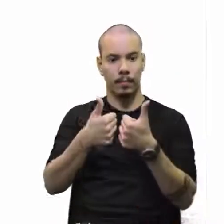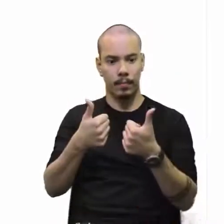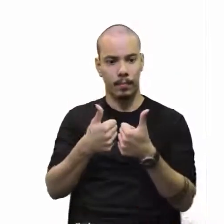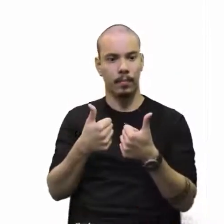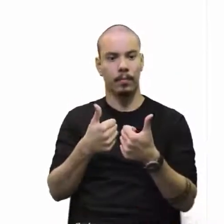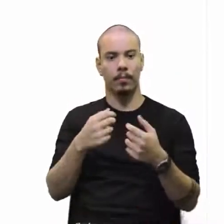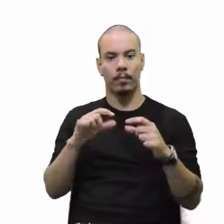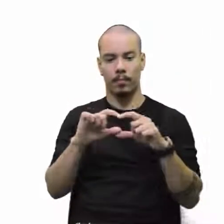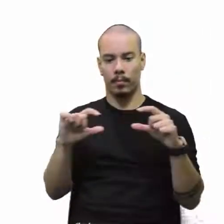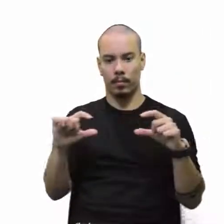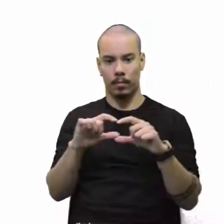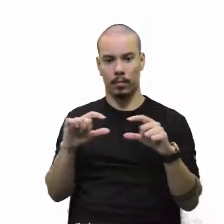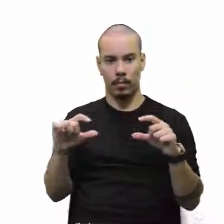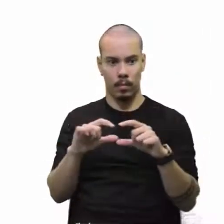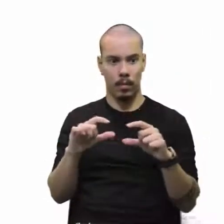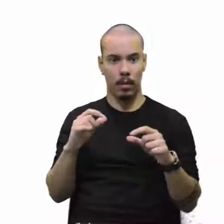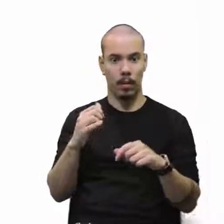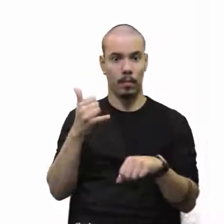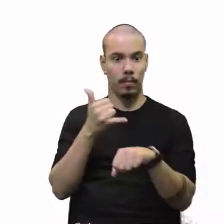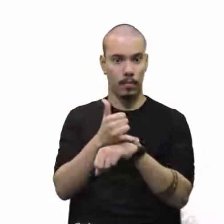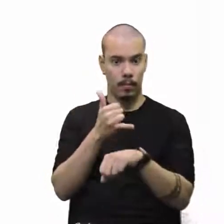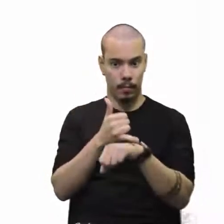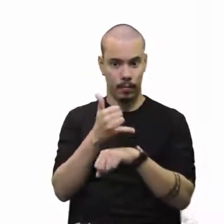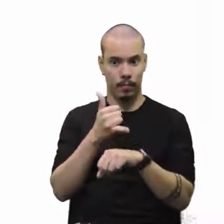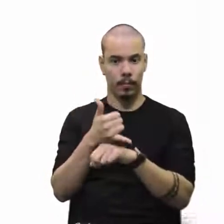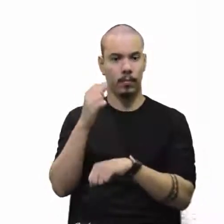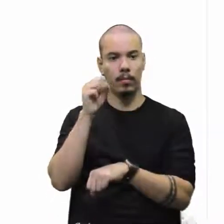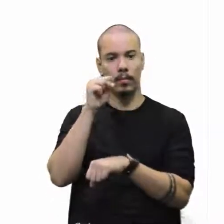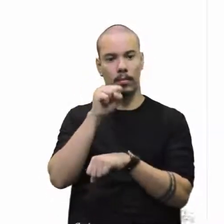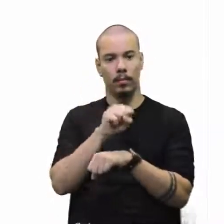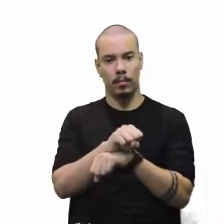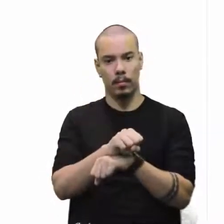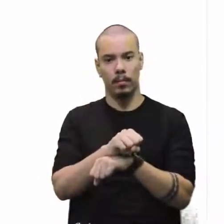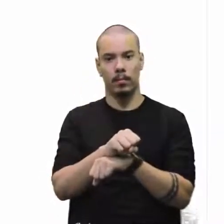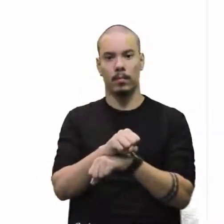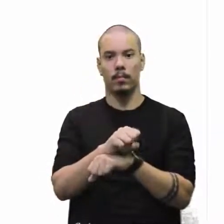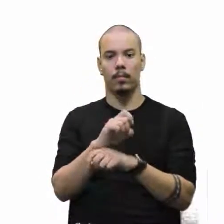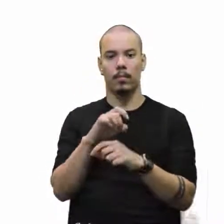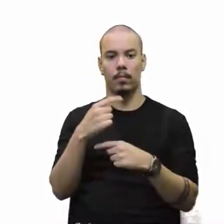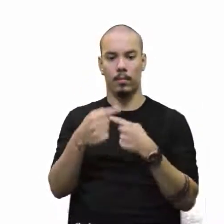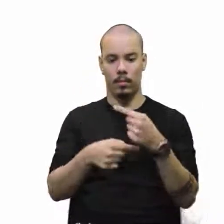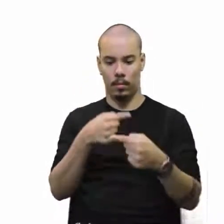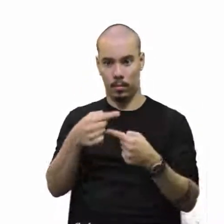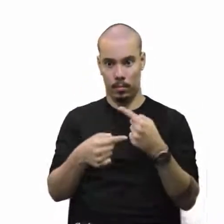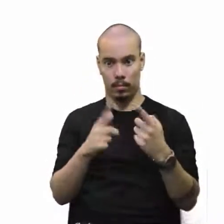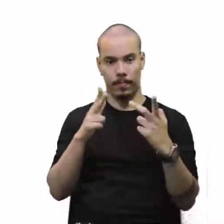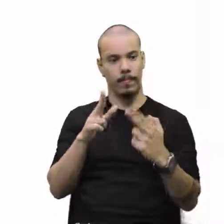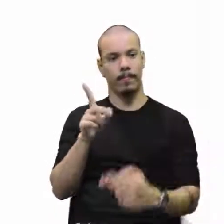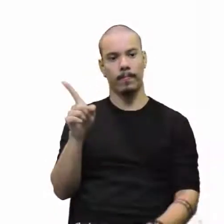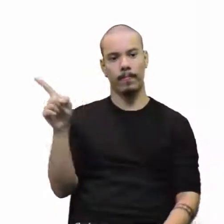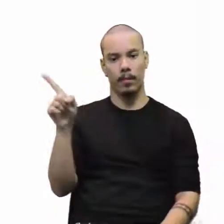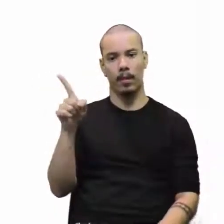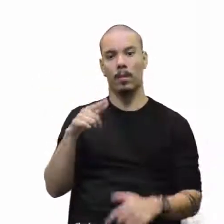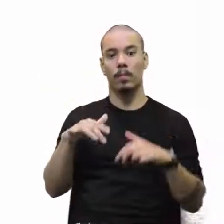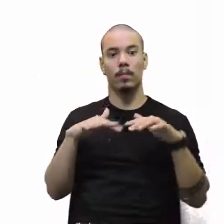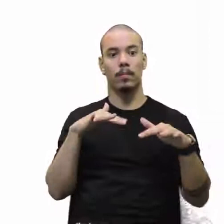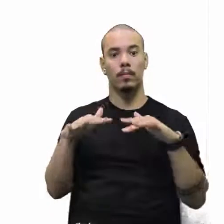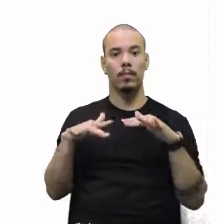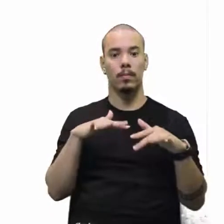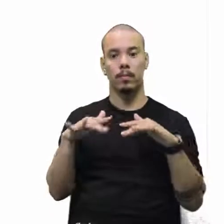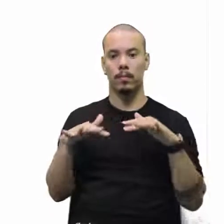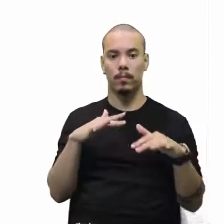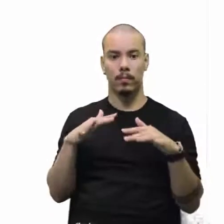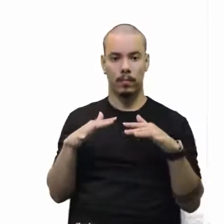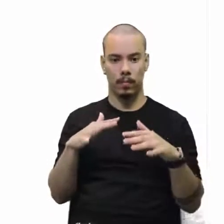anel metálico em repouso, no caso do suporte isolante, como mostra a figura. O movimento do ímã em